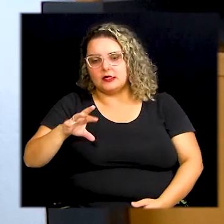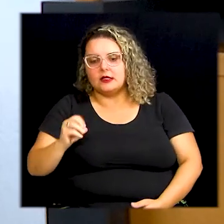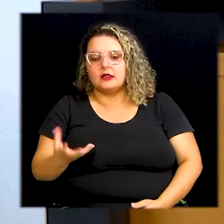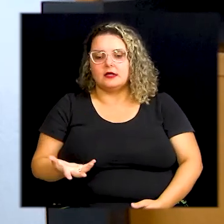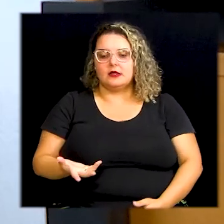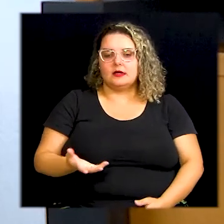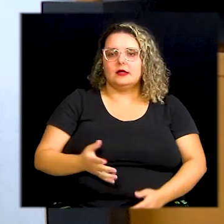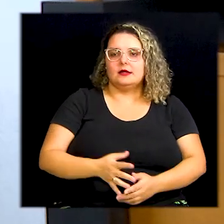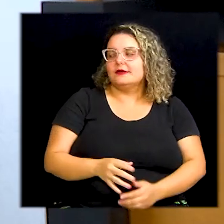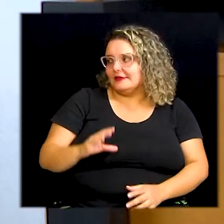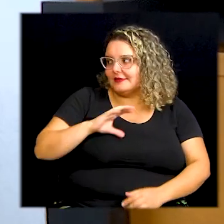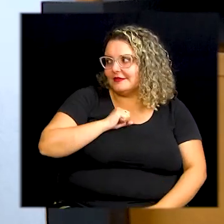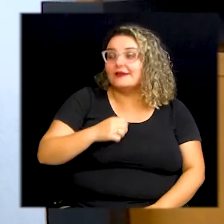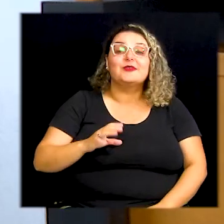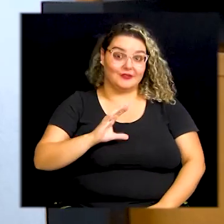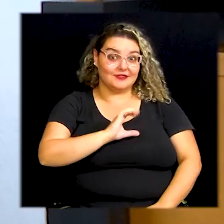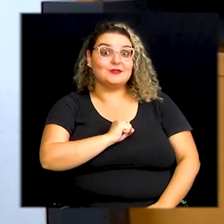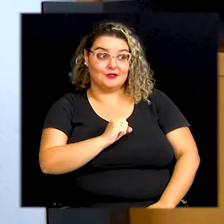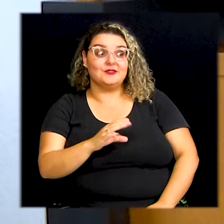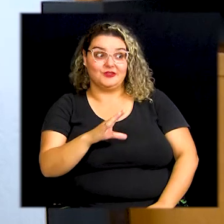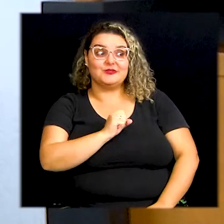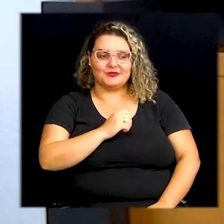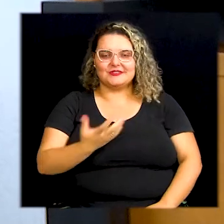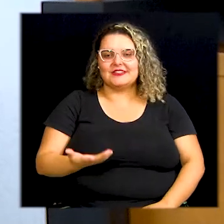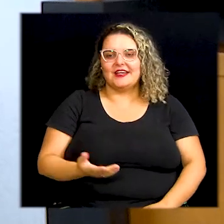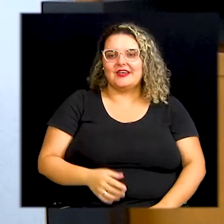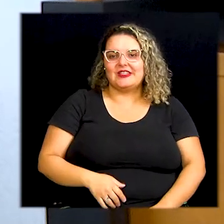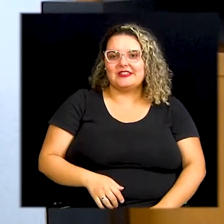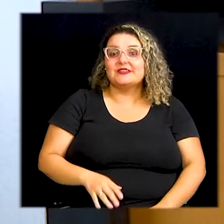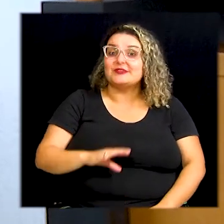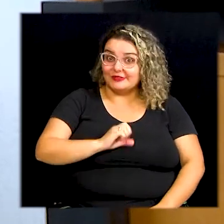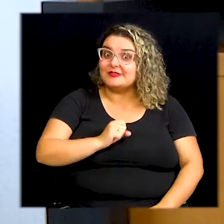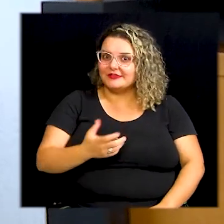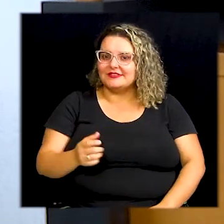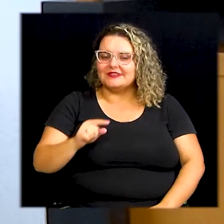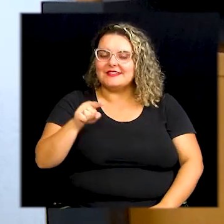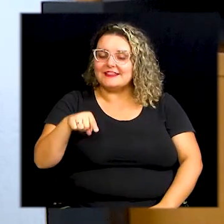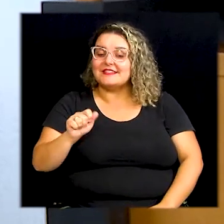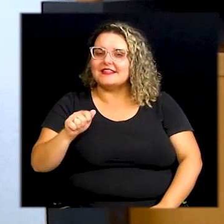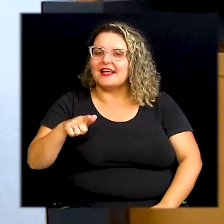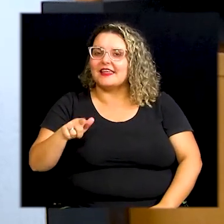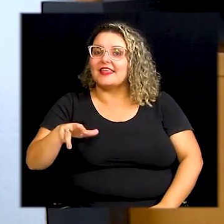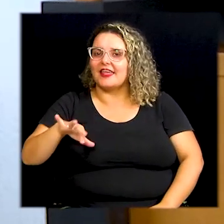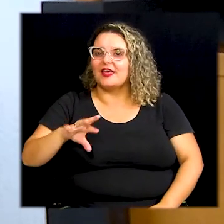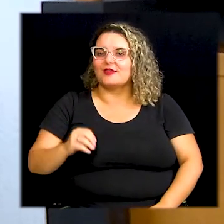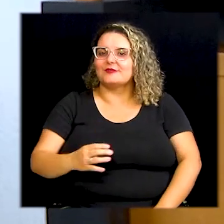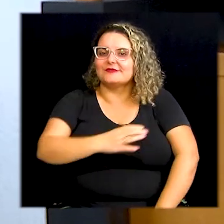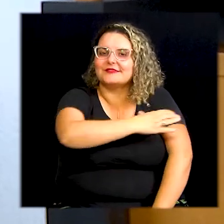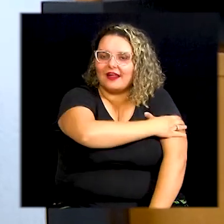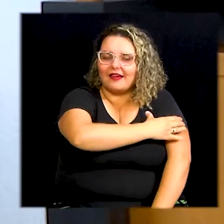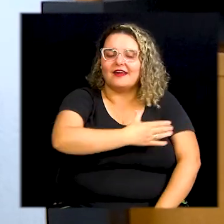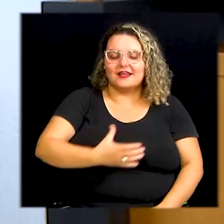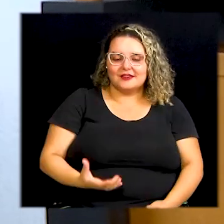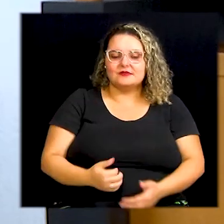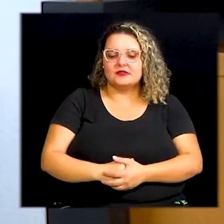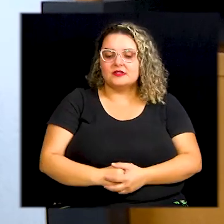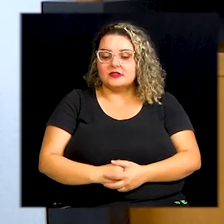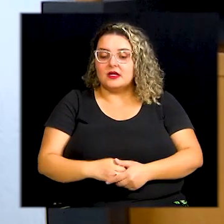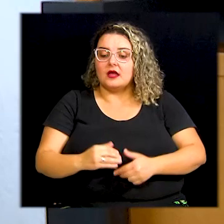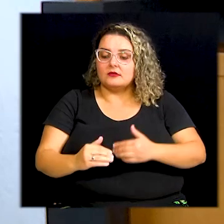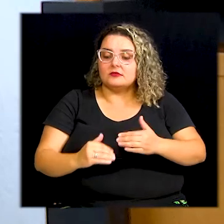Fazia zagueiro. E você gostava? Gostava, gostava pra caramba de jogar de zagueiro. E aí eu